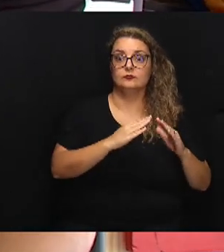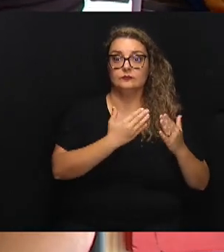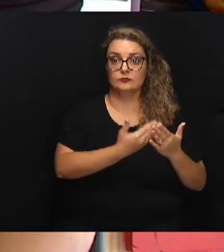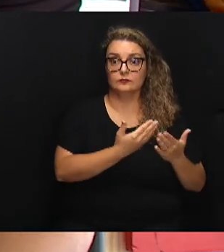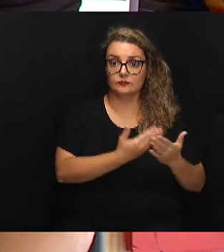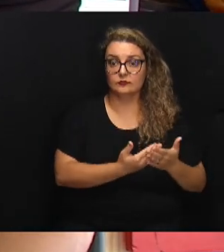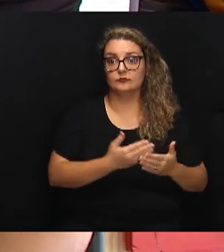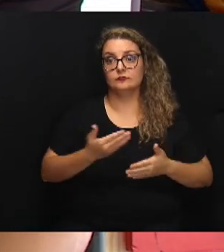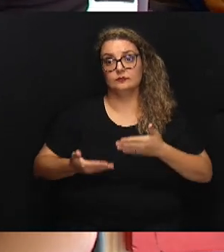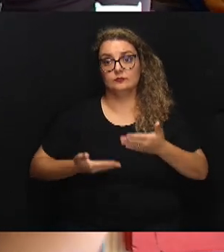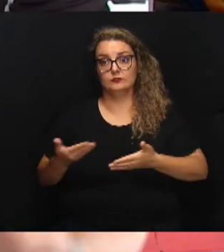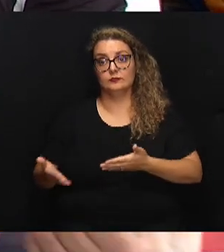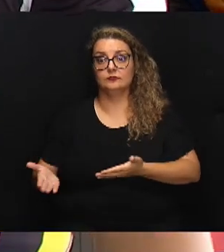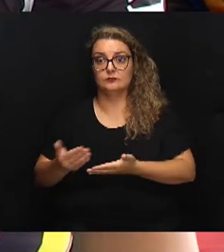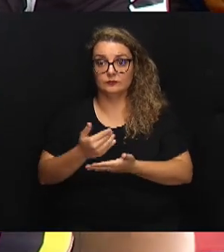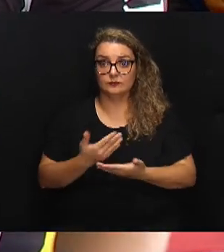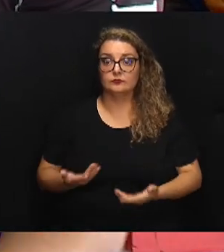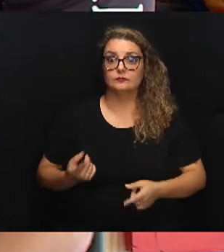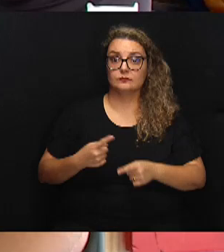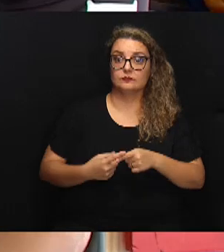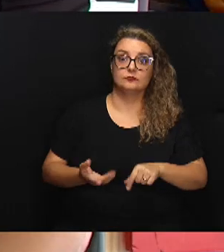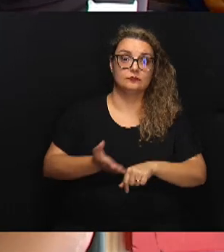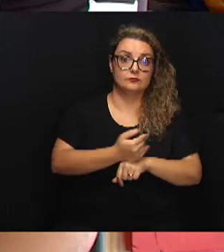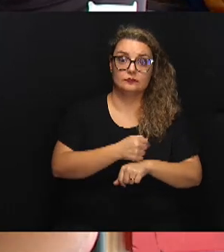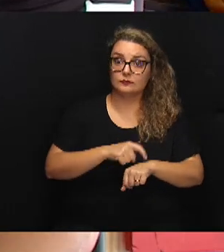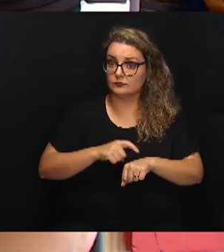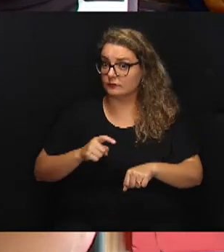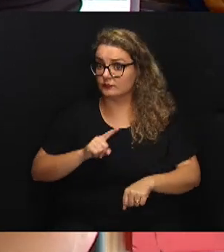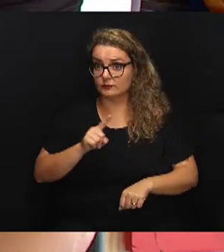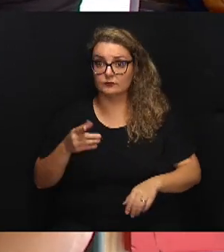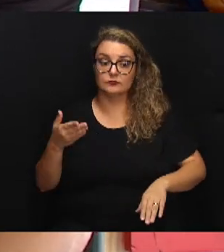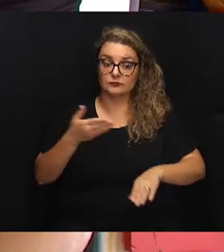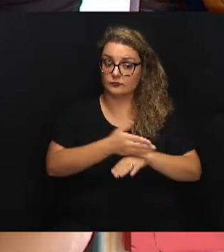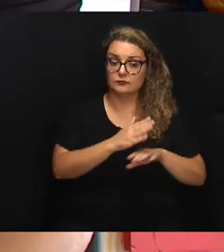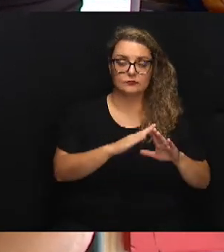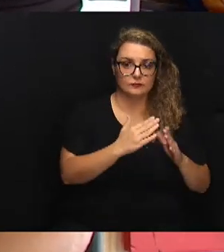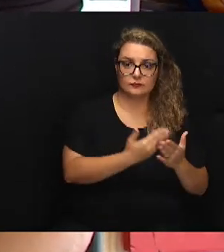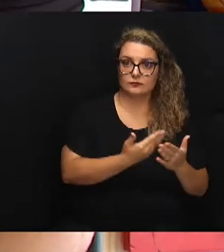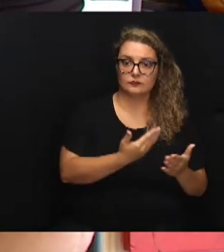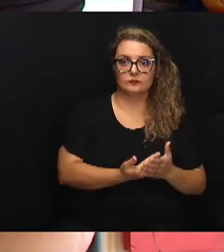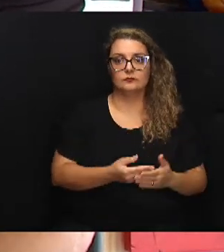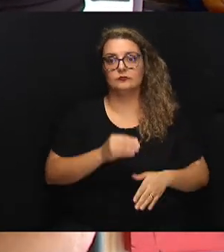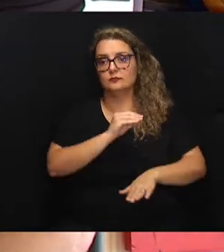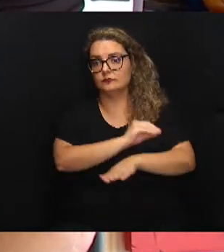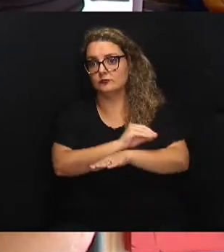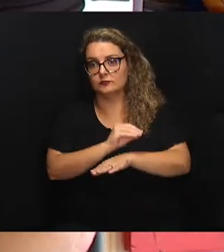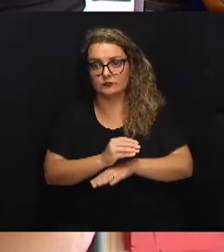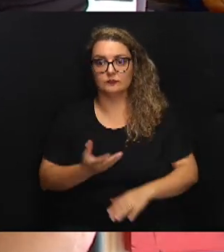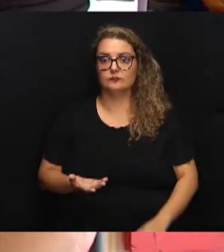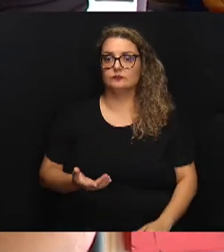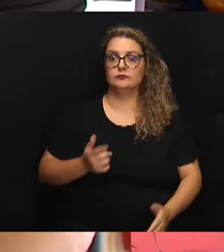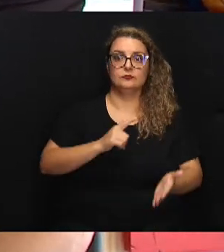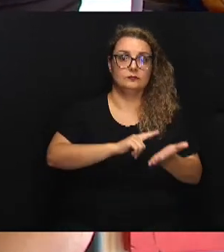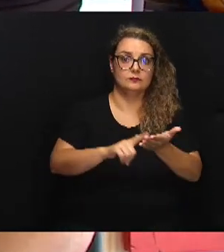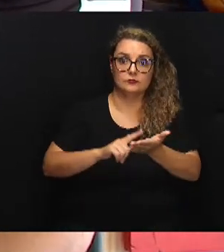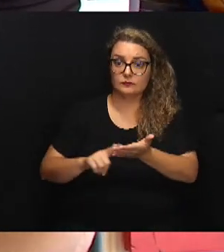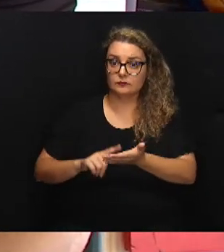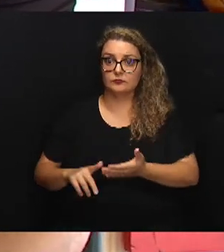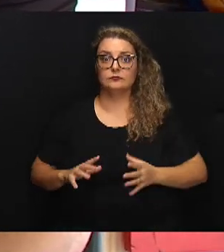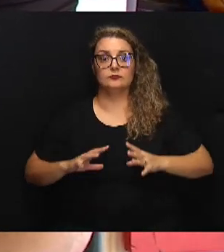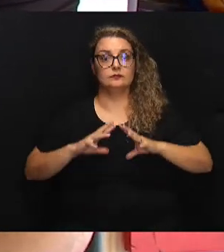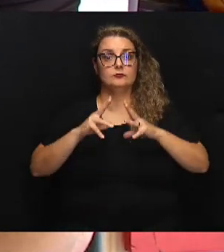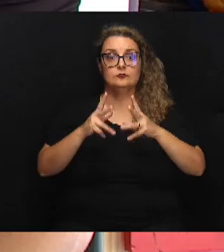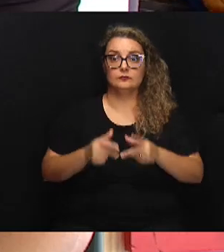do serviço de acolhimento, porque antes elas estavam em situações que não frequentavam. Questão de cuidado, higiene, toda a